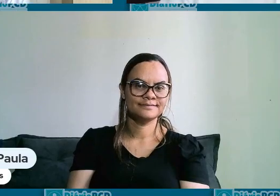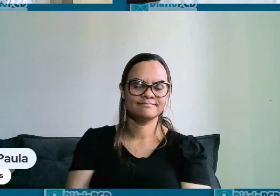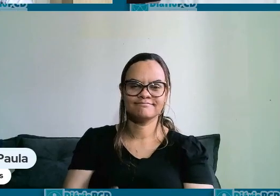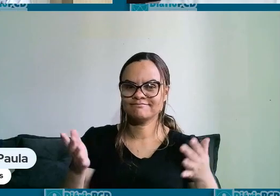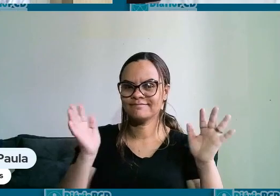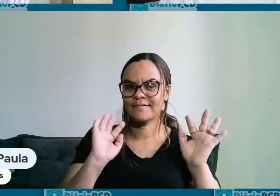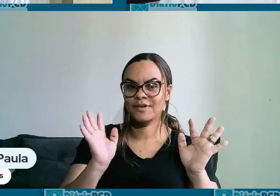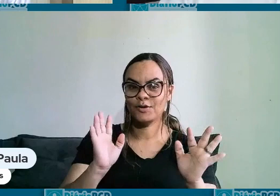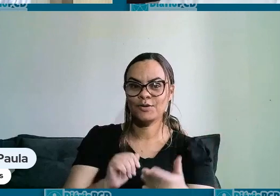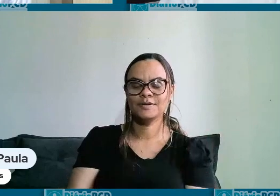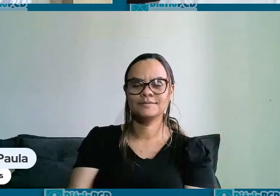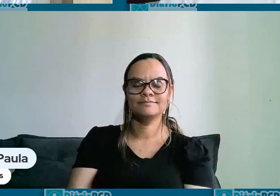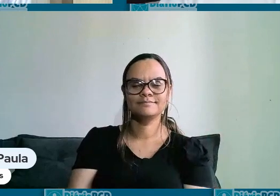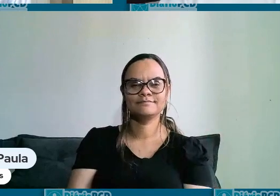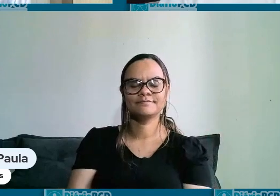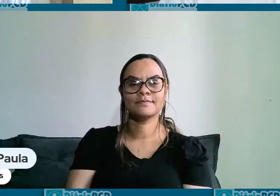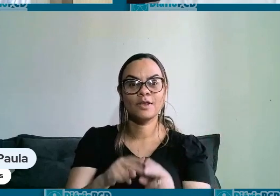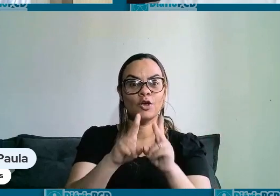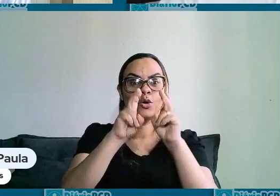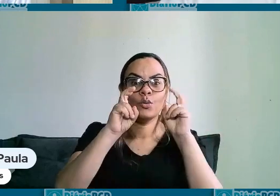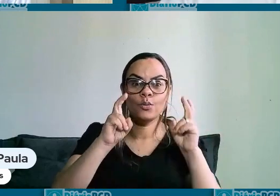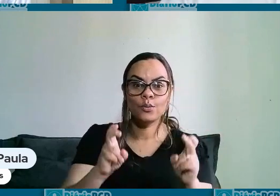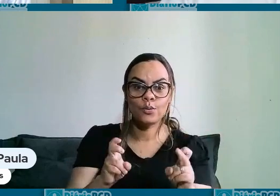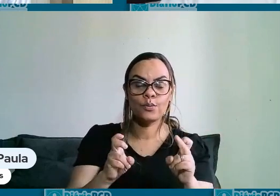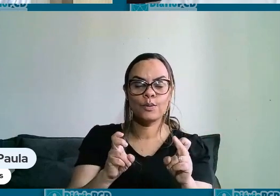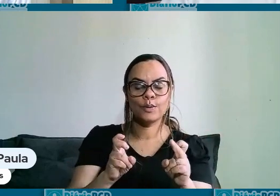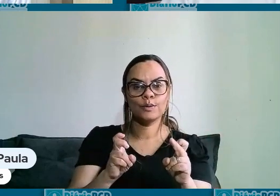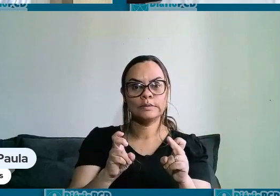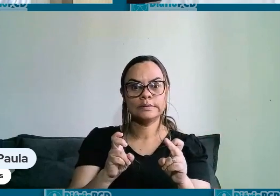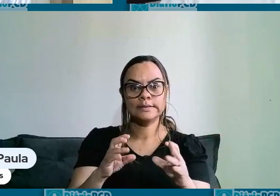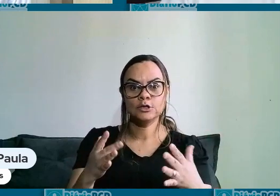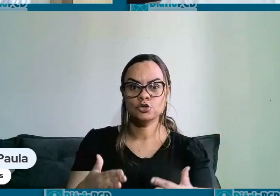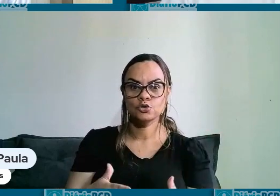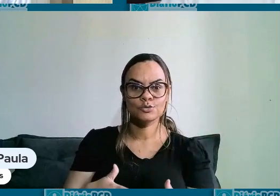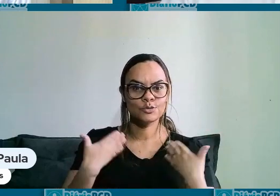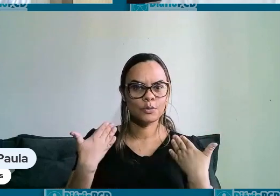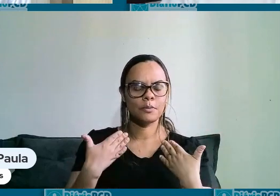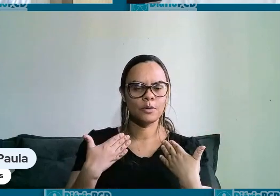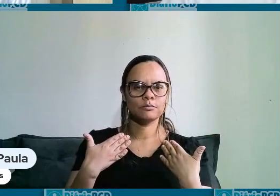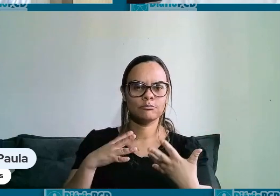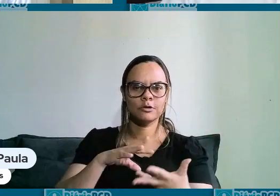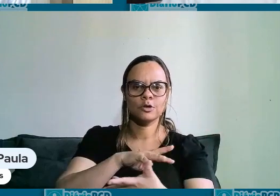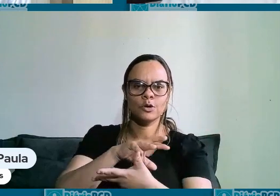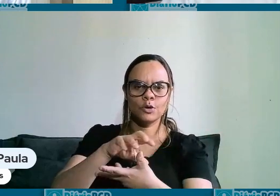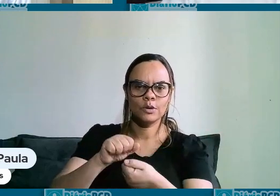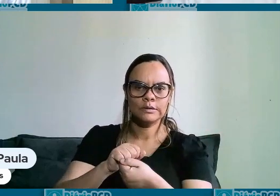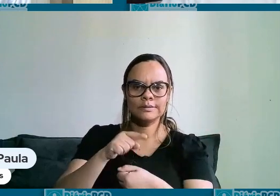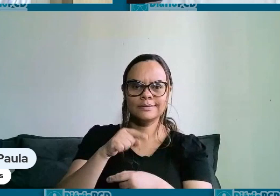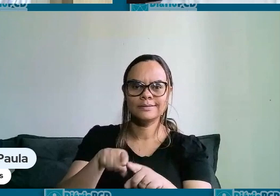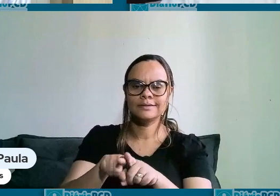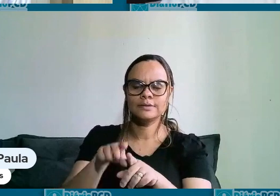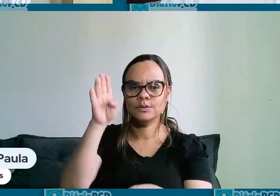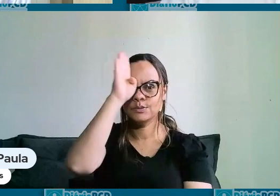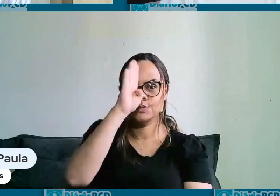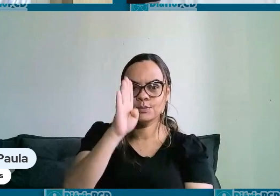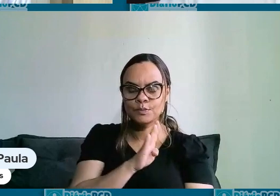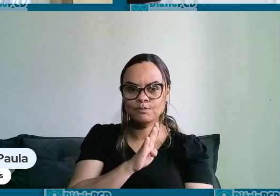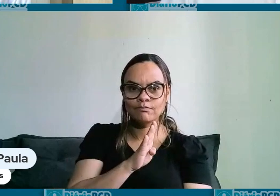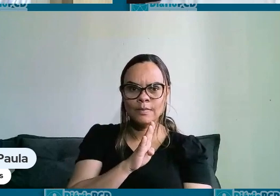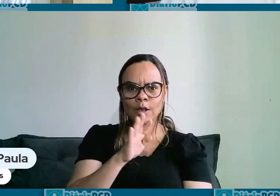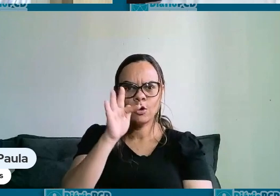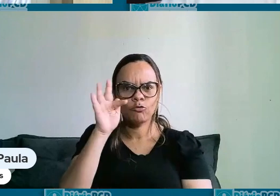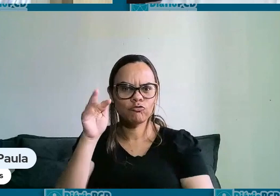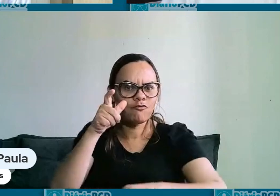eu disse, vamos tratar deste assunto que pegou a todos de surpresa no Brasil e no mundo, o fato que envolve o